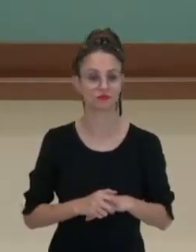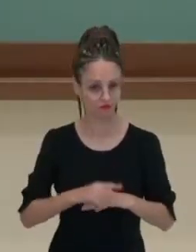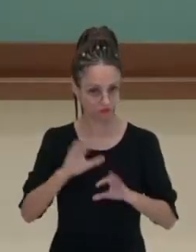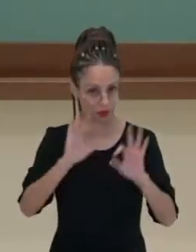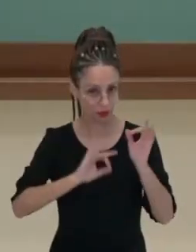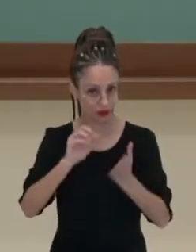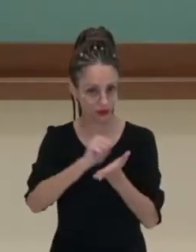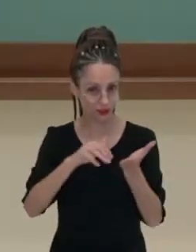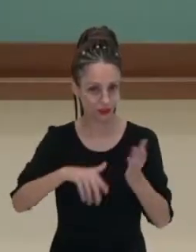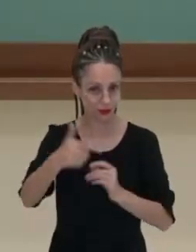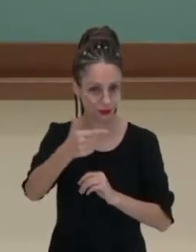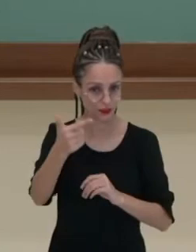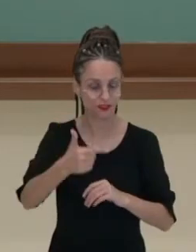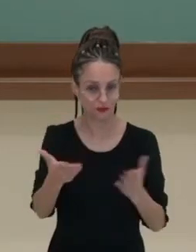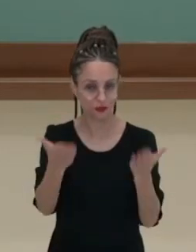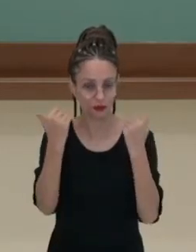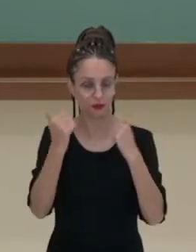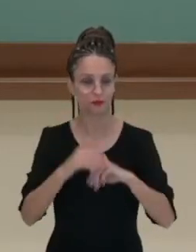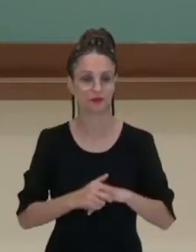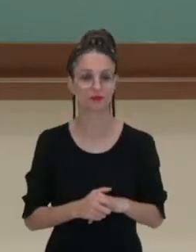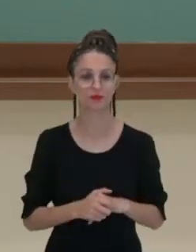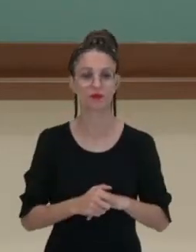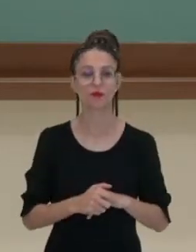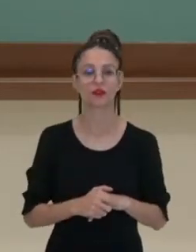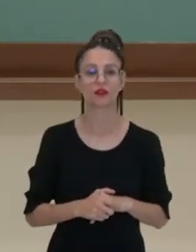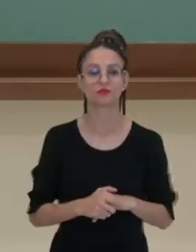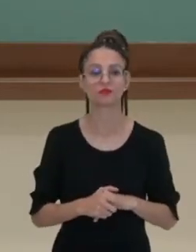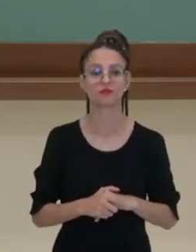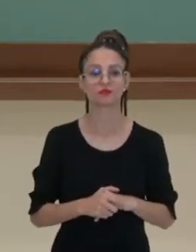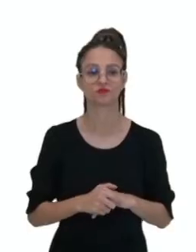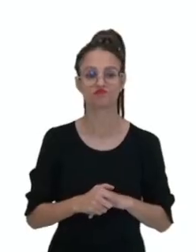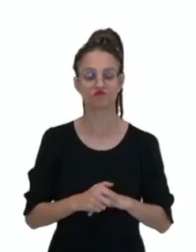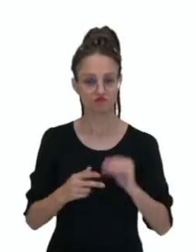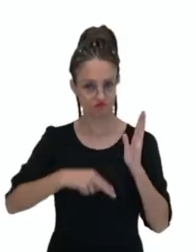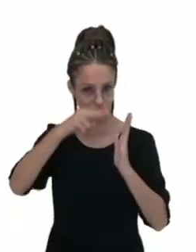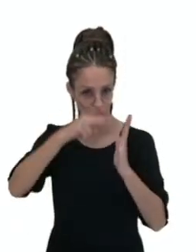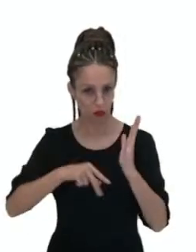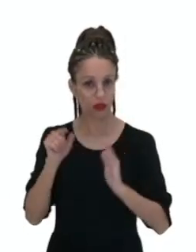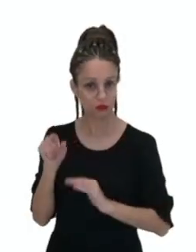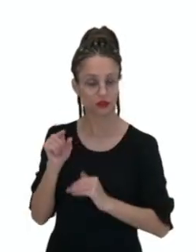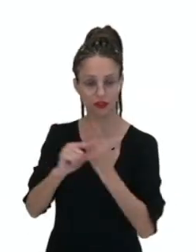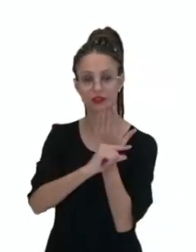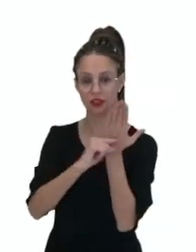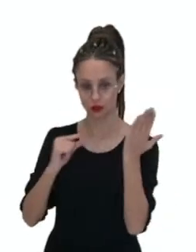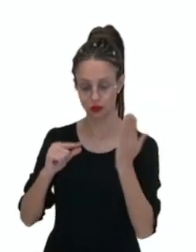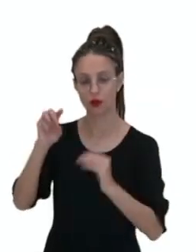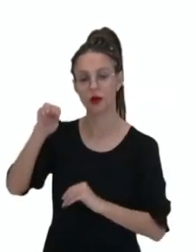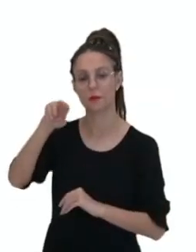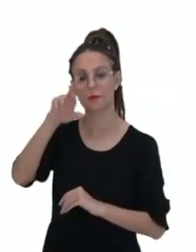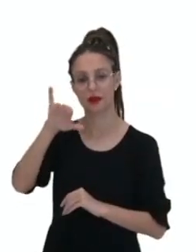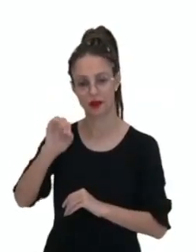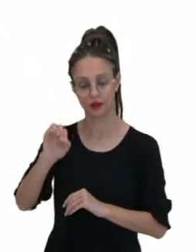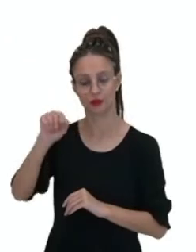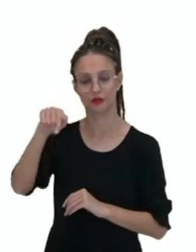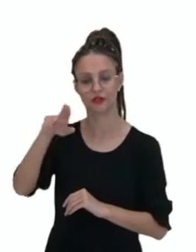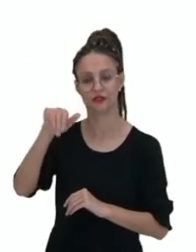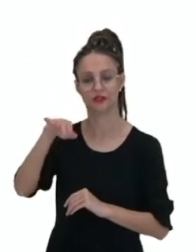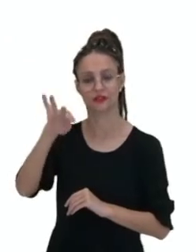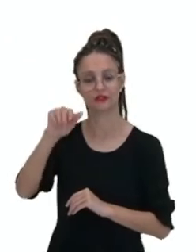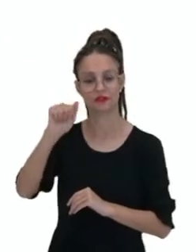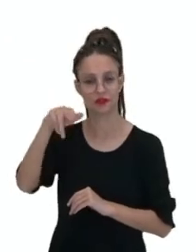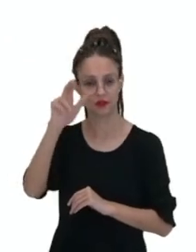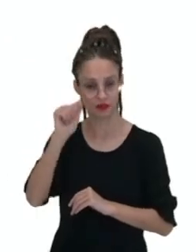Preparados para a atividade 2? Vamos lá? Então, olha só. Ao lermos Quintana, né, o Mário Quintana aqui, ele